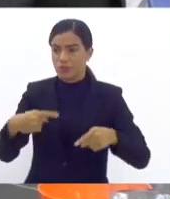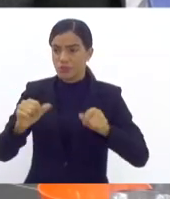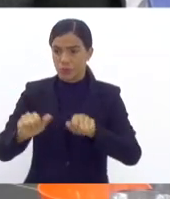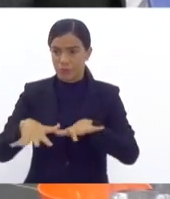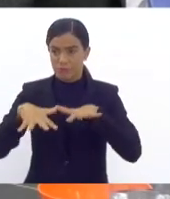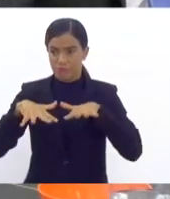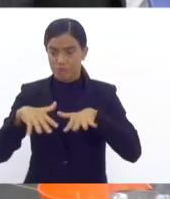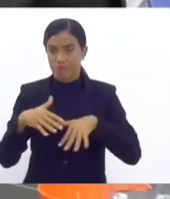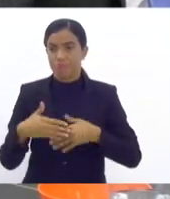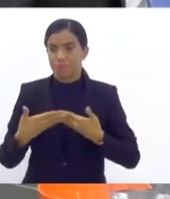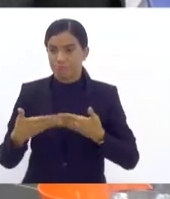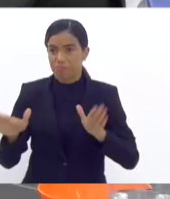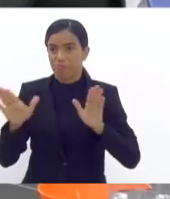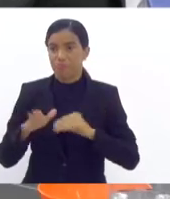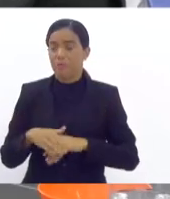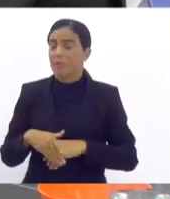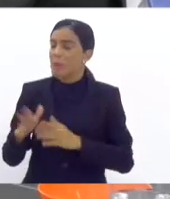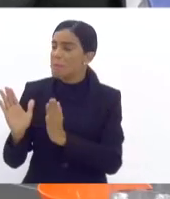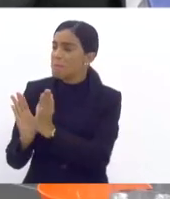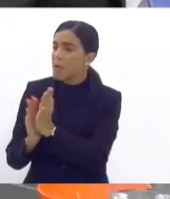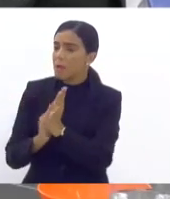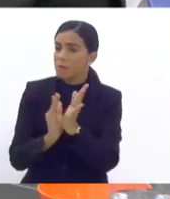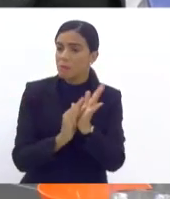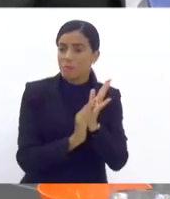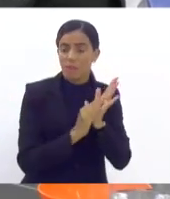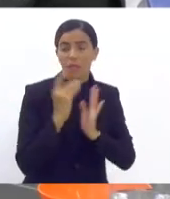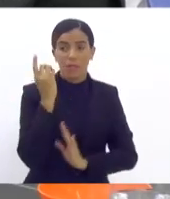E parabenizar aí os deputados pela discussão